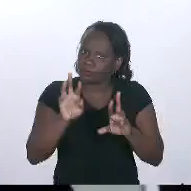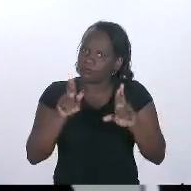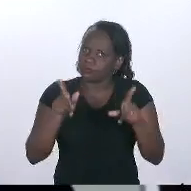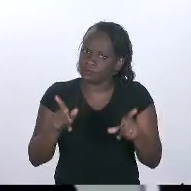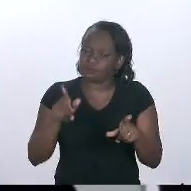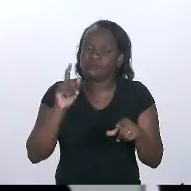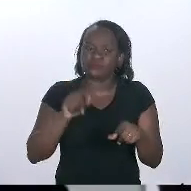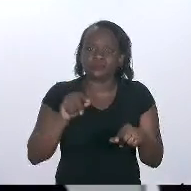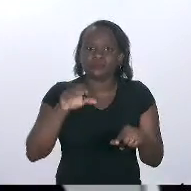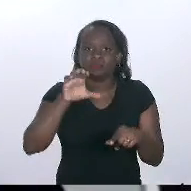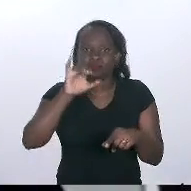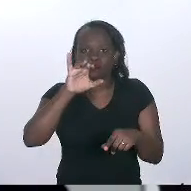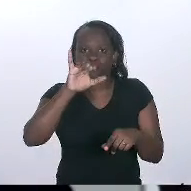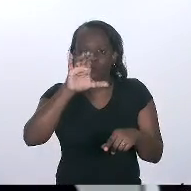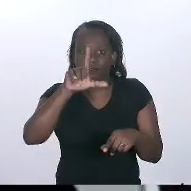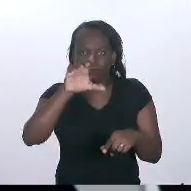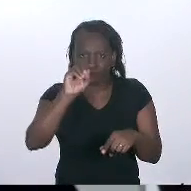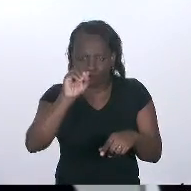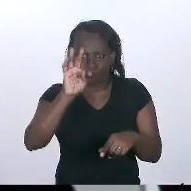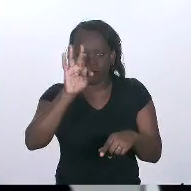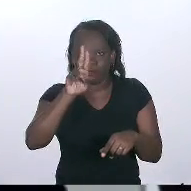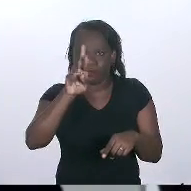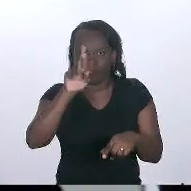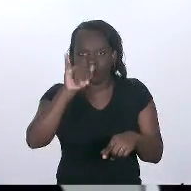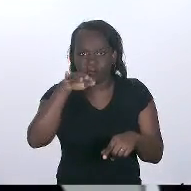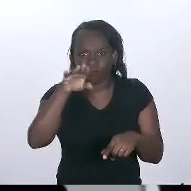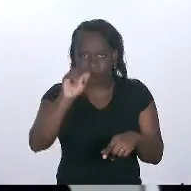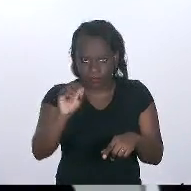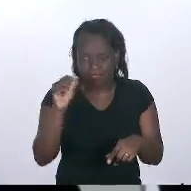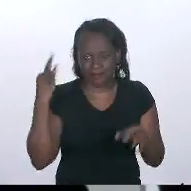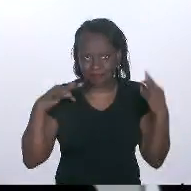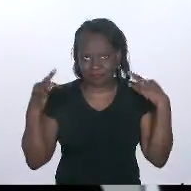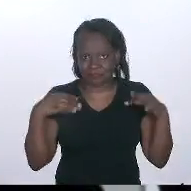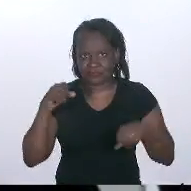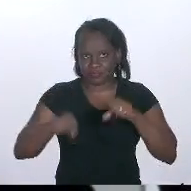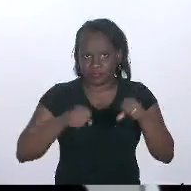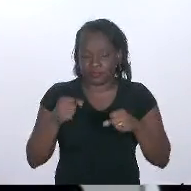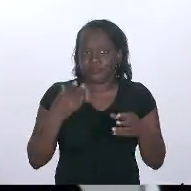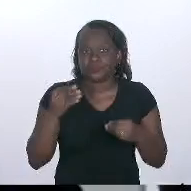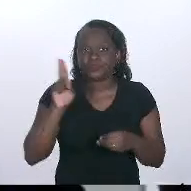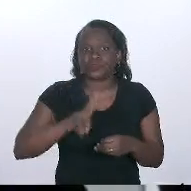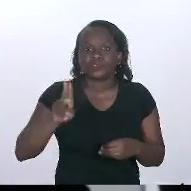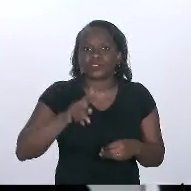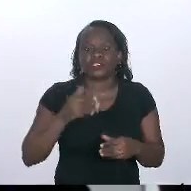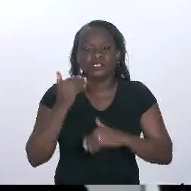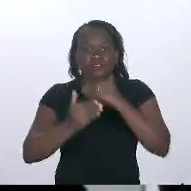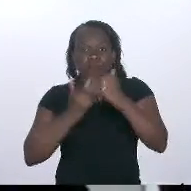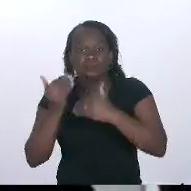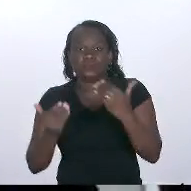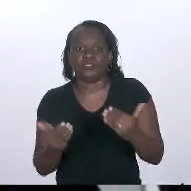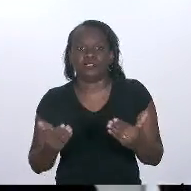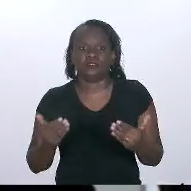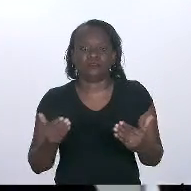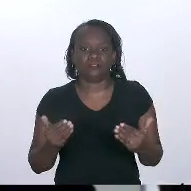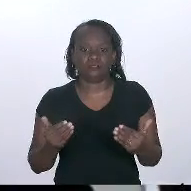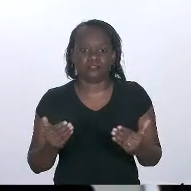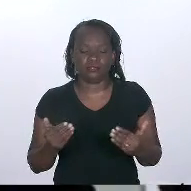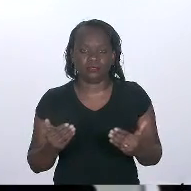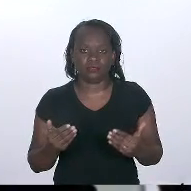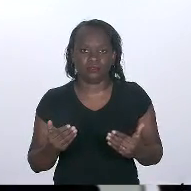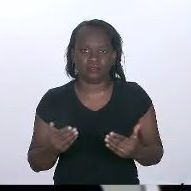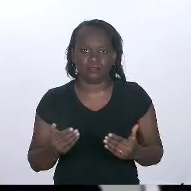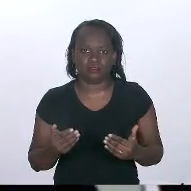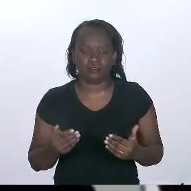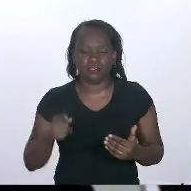que é o cicloturismo se acrescente o uso o movimento de